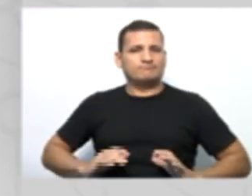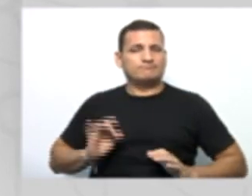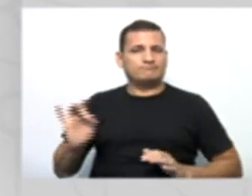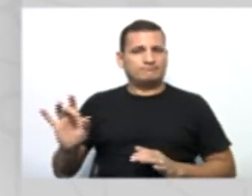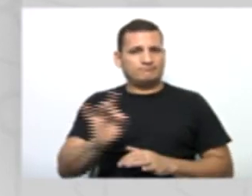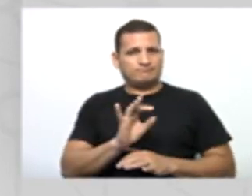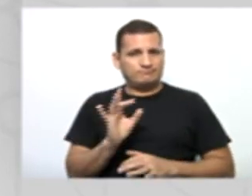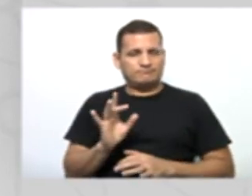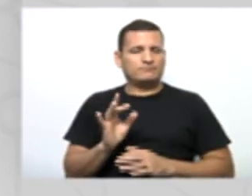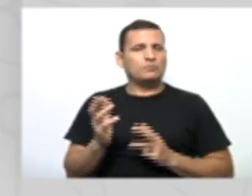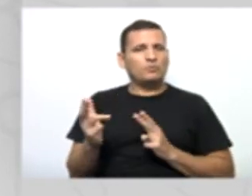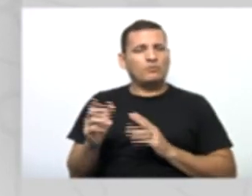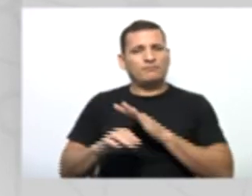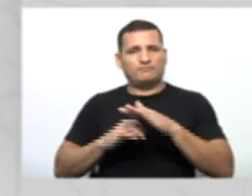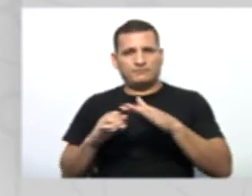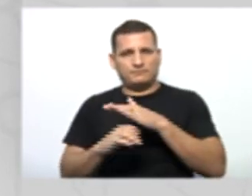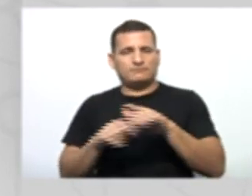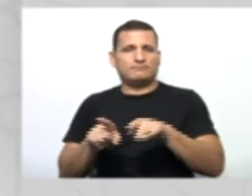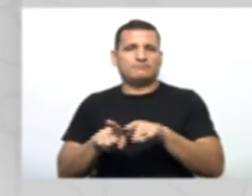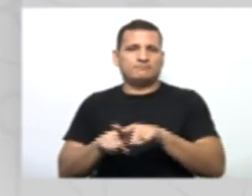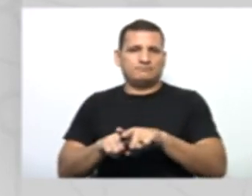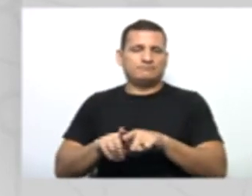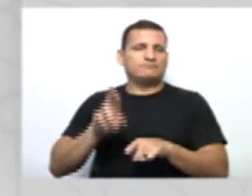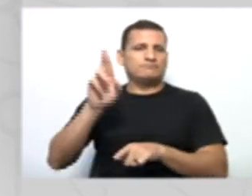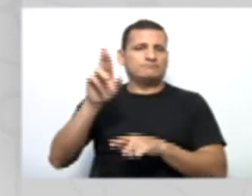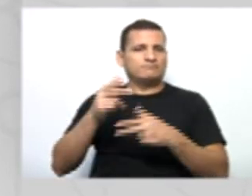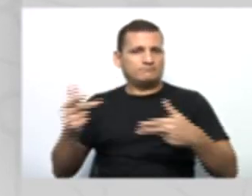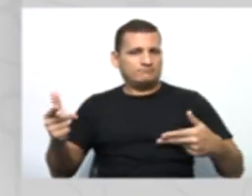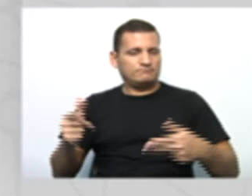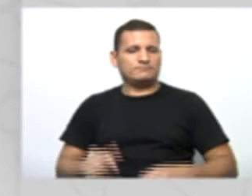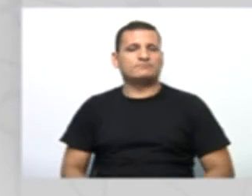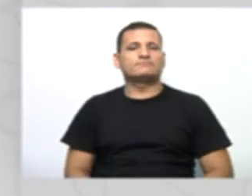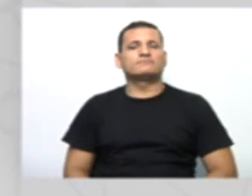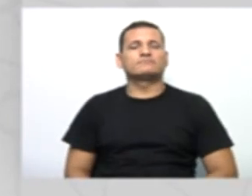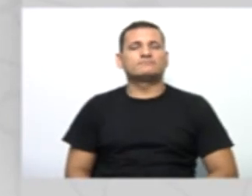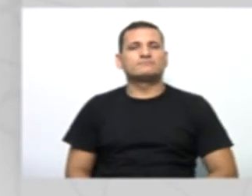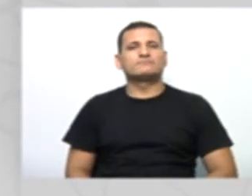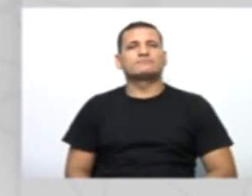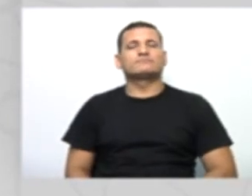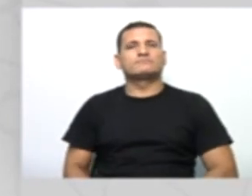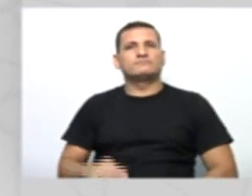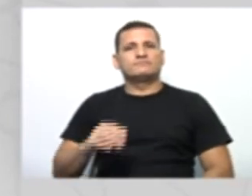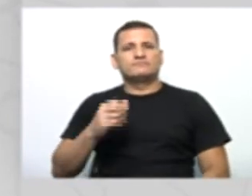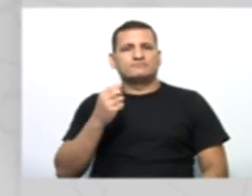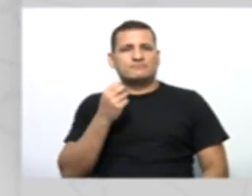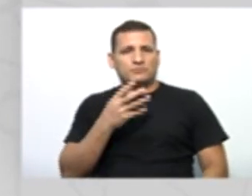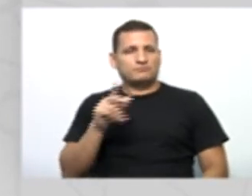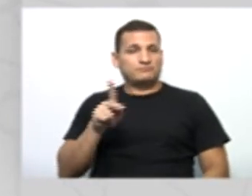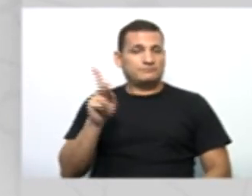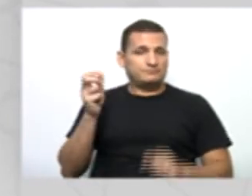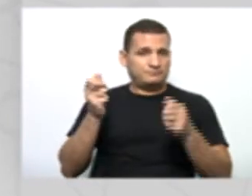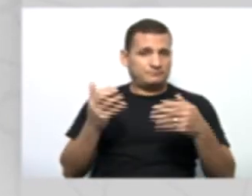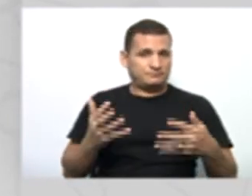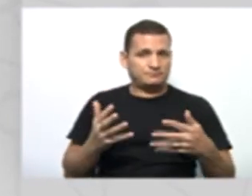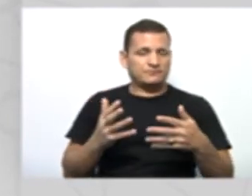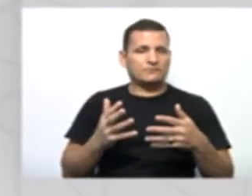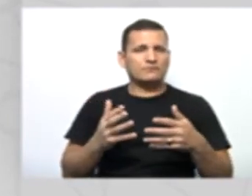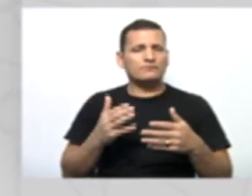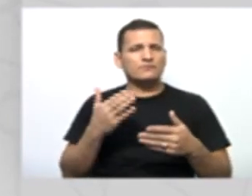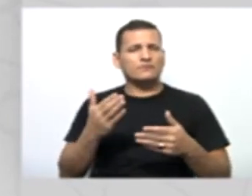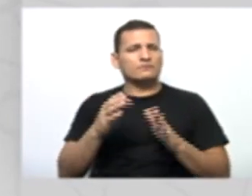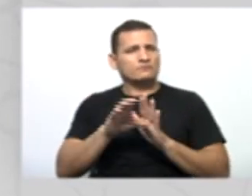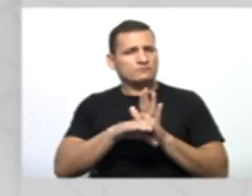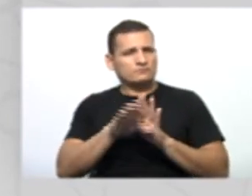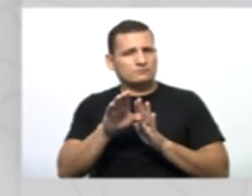decisão das organizações. Muito bem, professor Wesley, excelente. E retomando o conceito de ética, o conceito